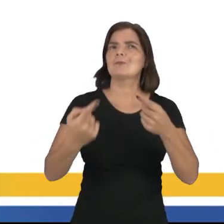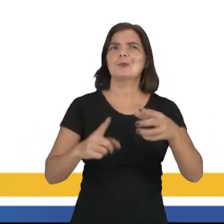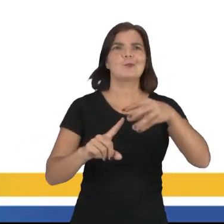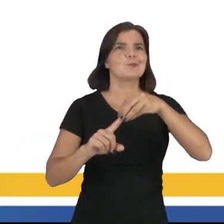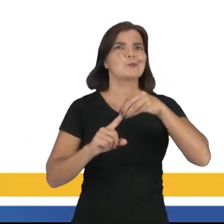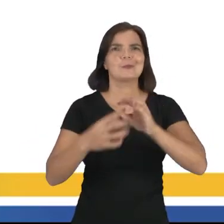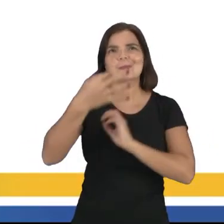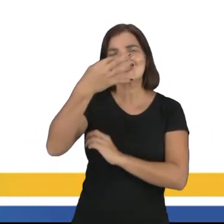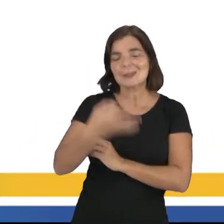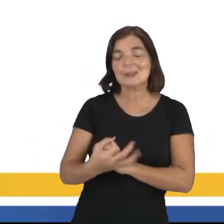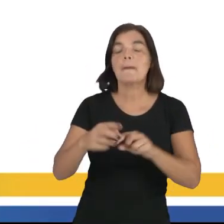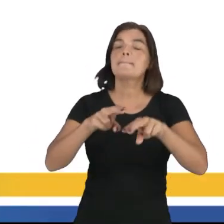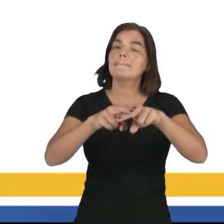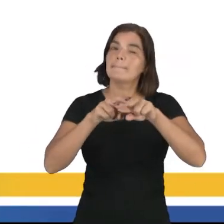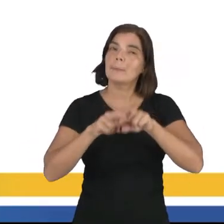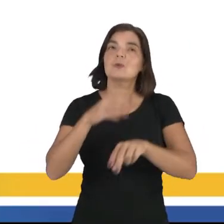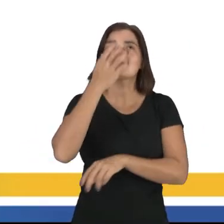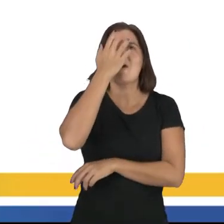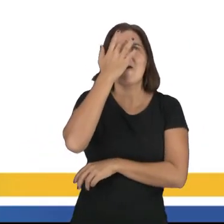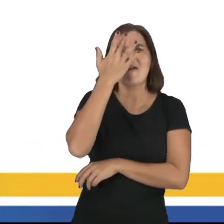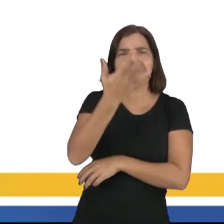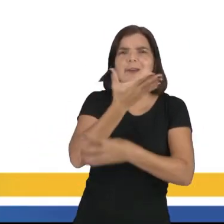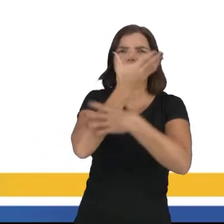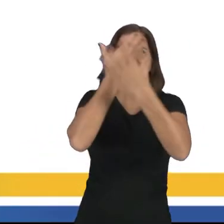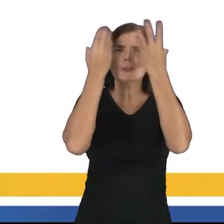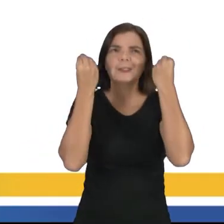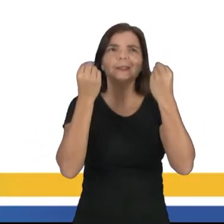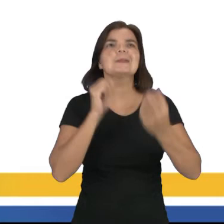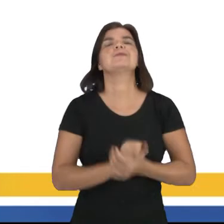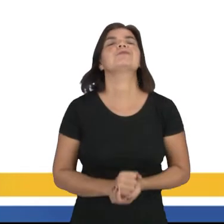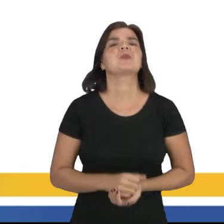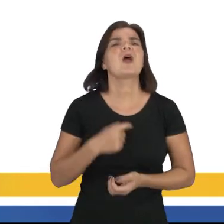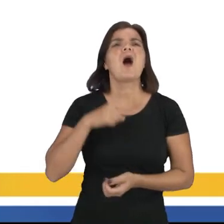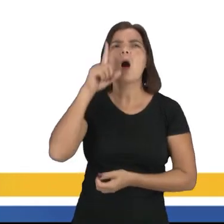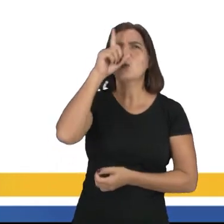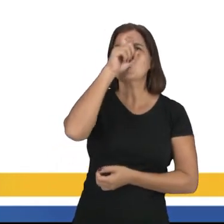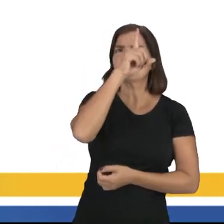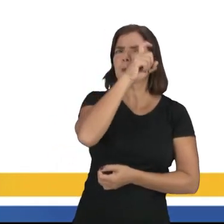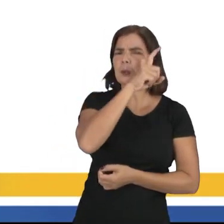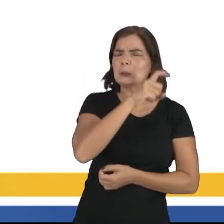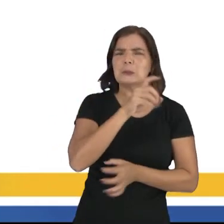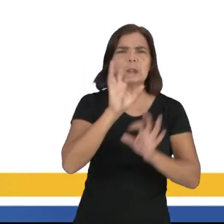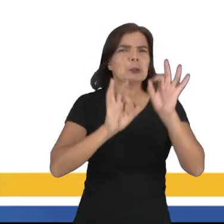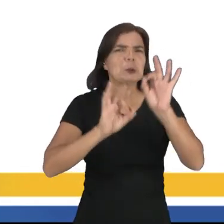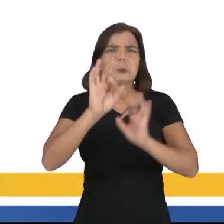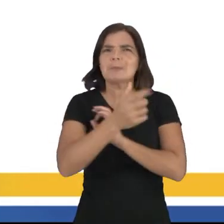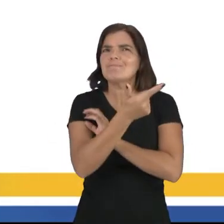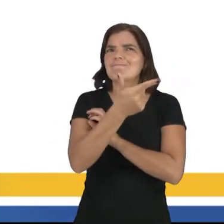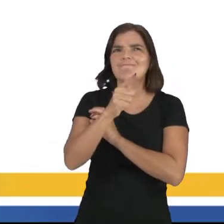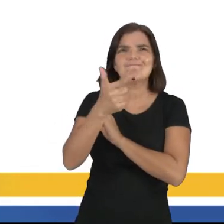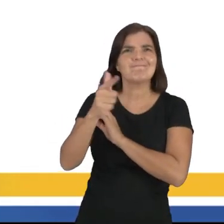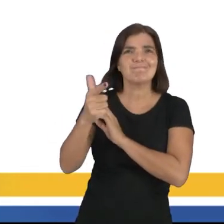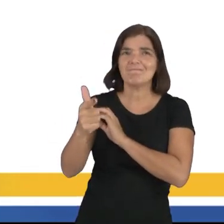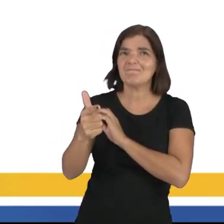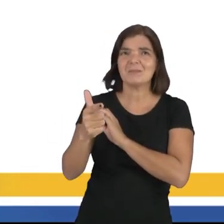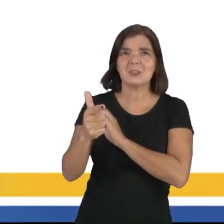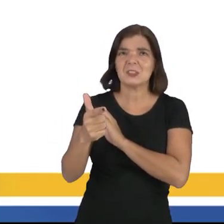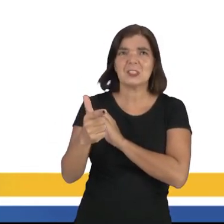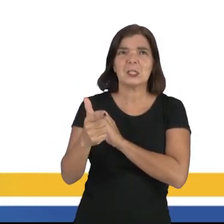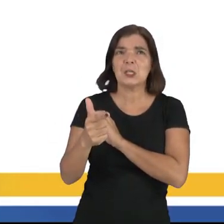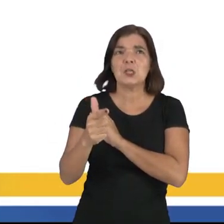saúde, não há objetivo definido, por isso é fácil esquecê-los. Há uma